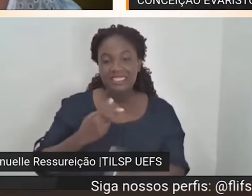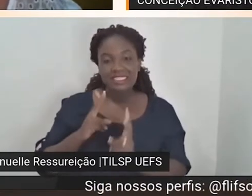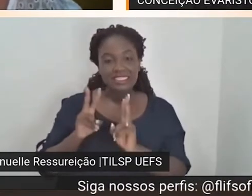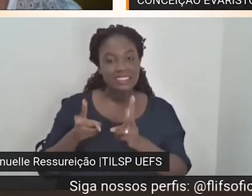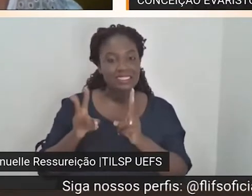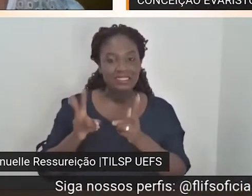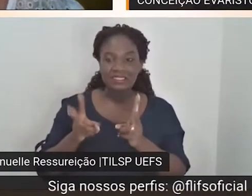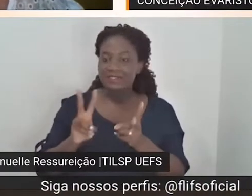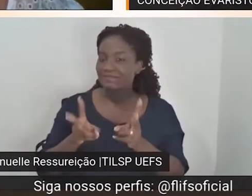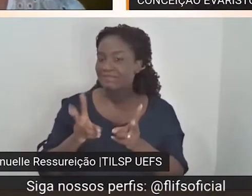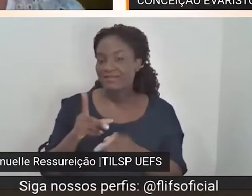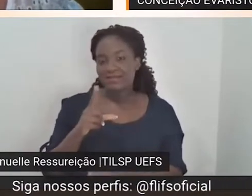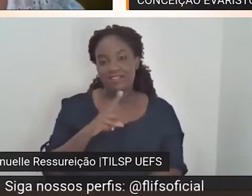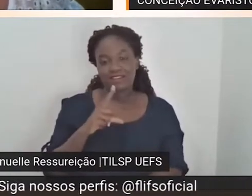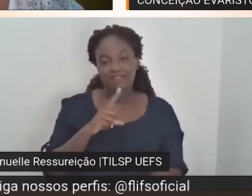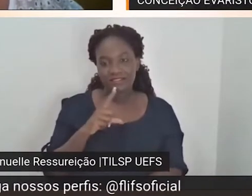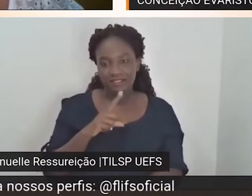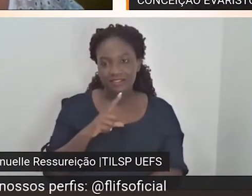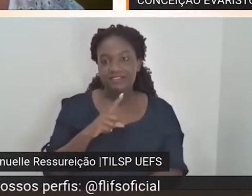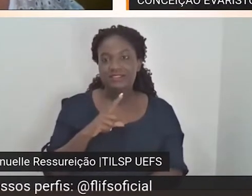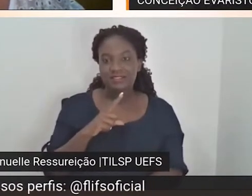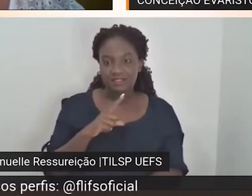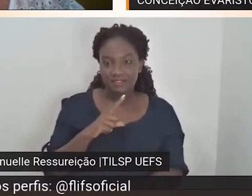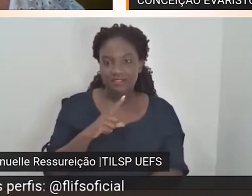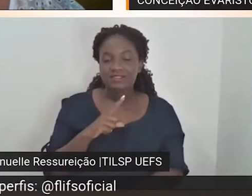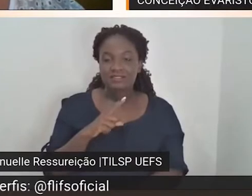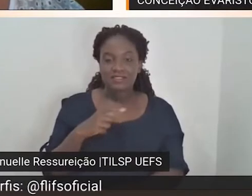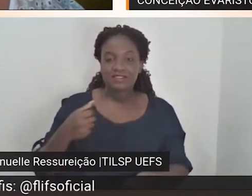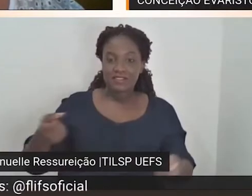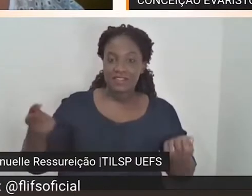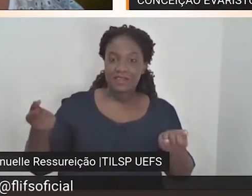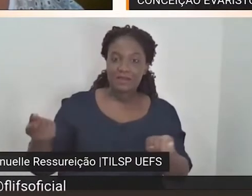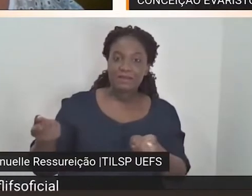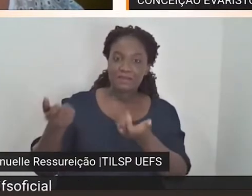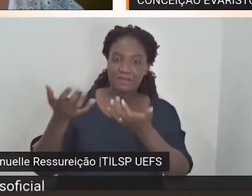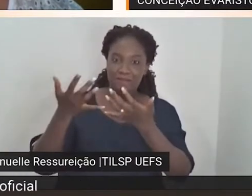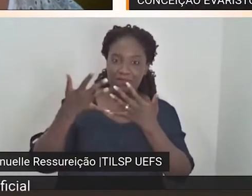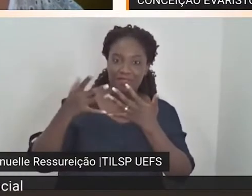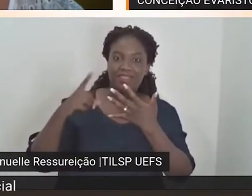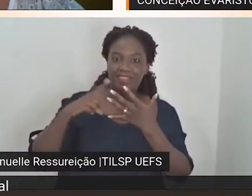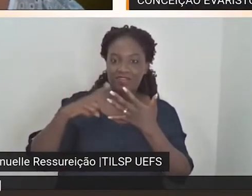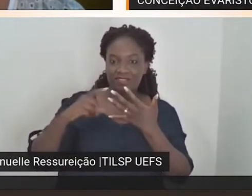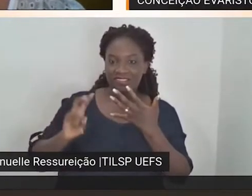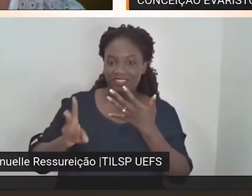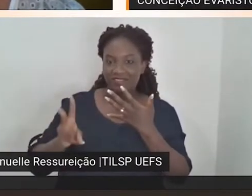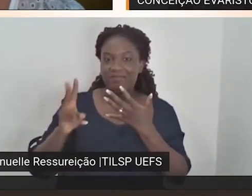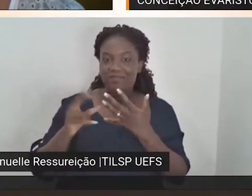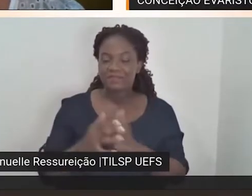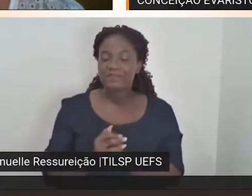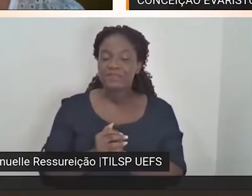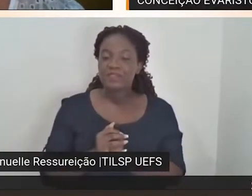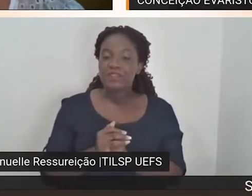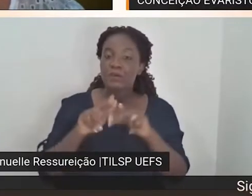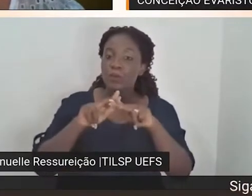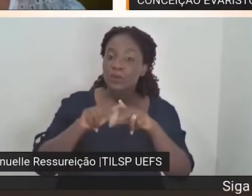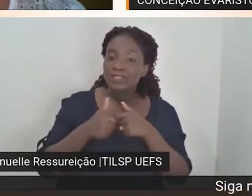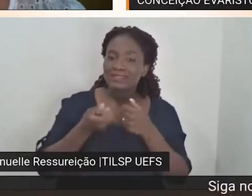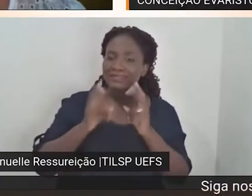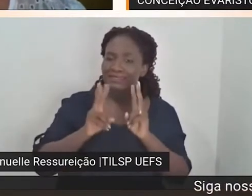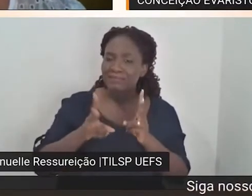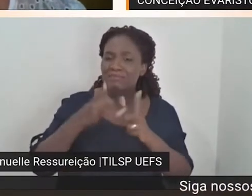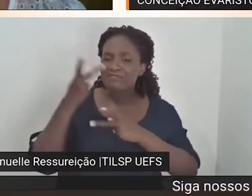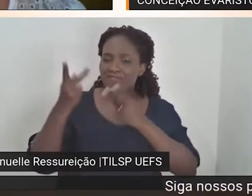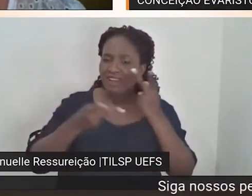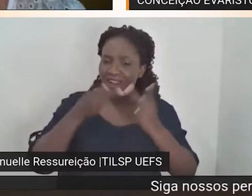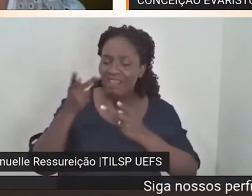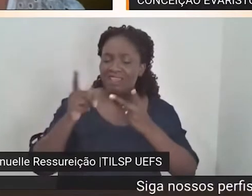lidei, eu recebi um manancial muito grande. Então, eu sempre falei muito, sempre escrevi